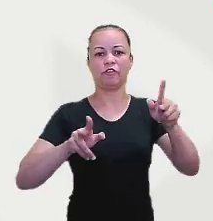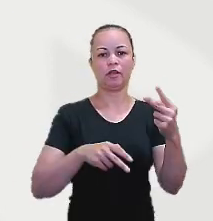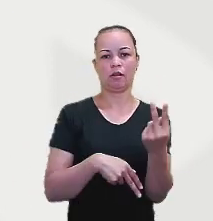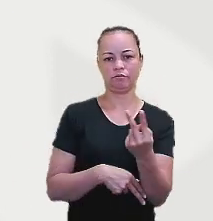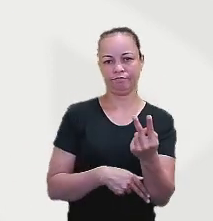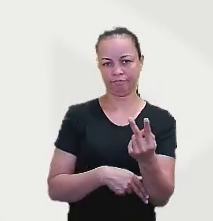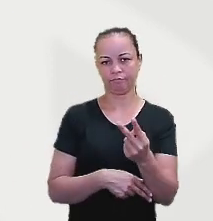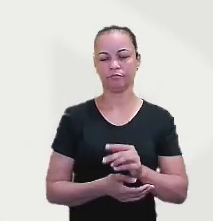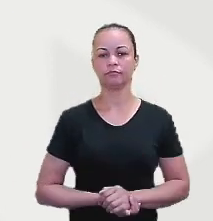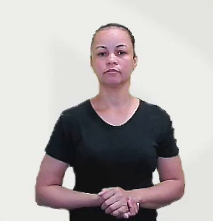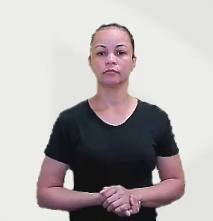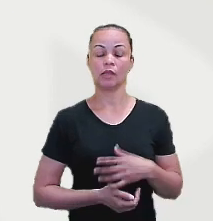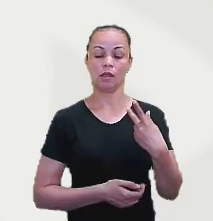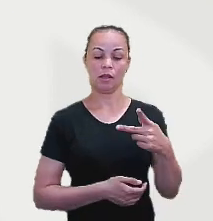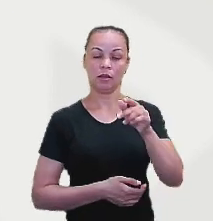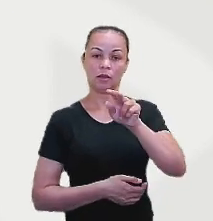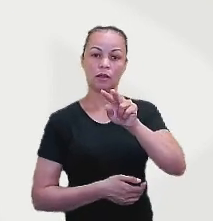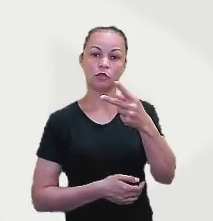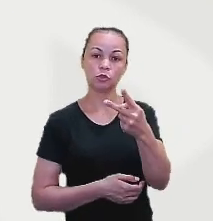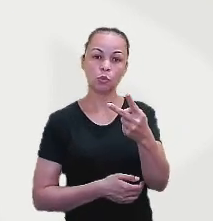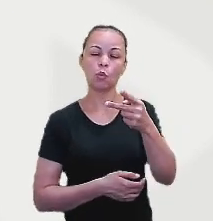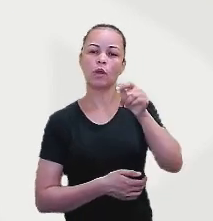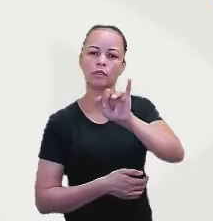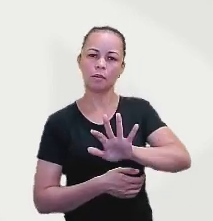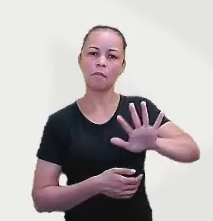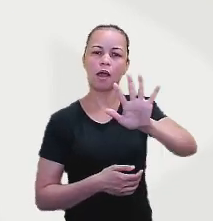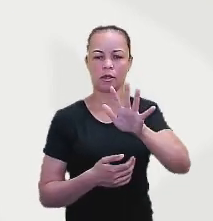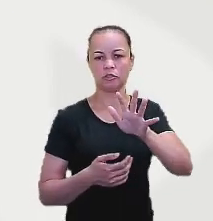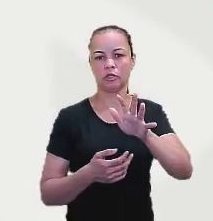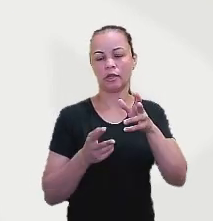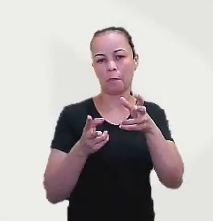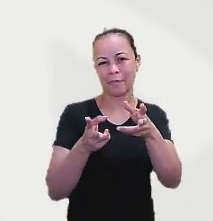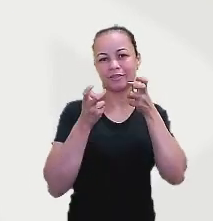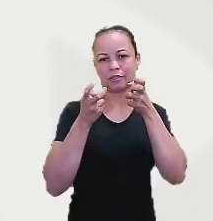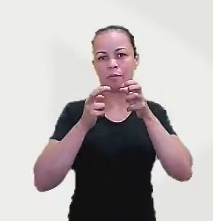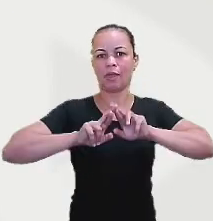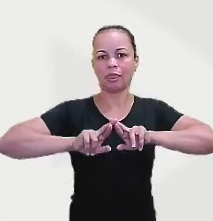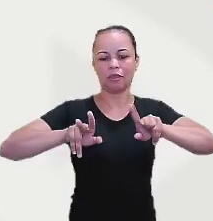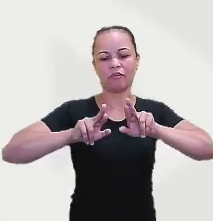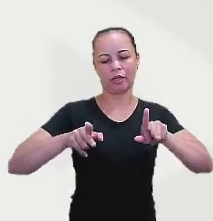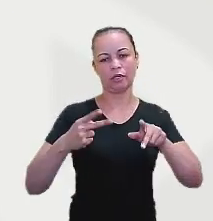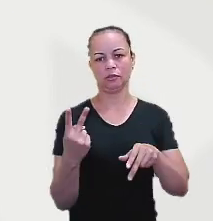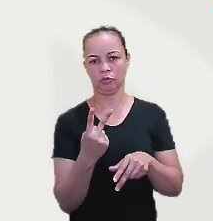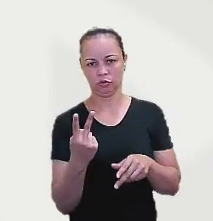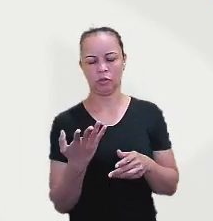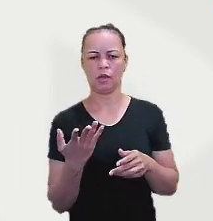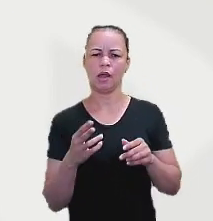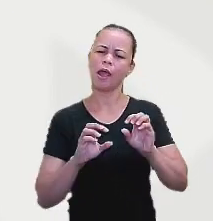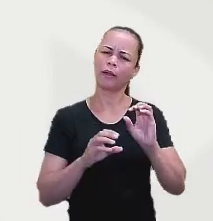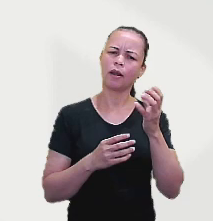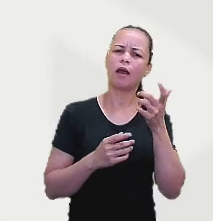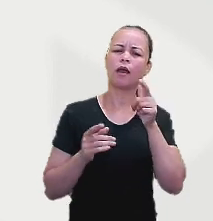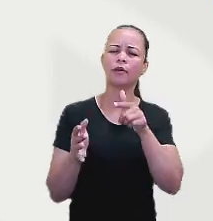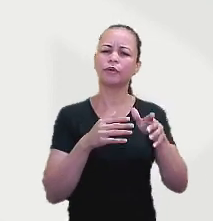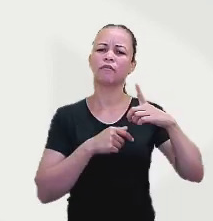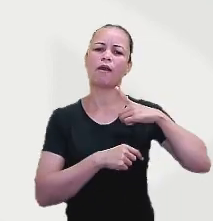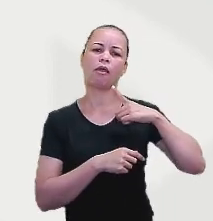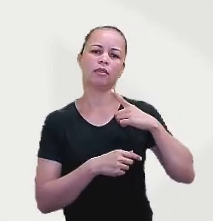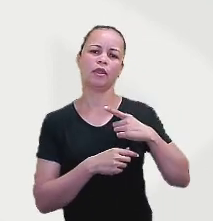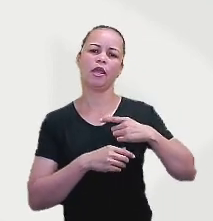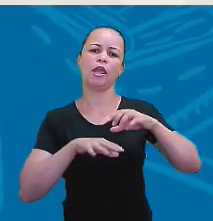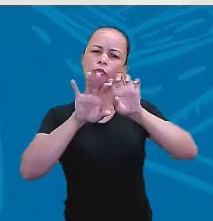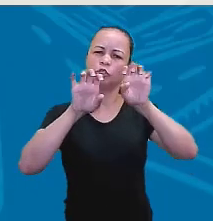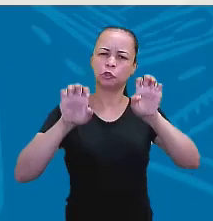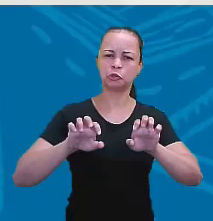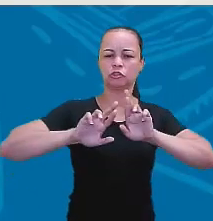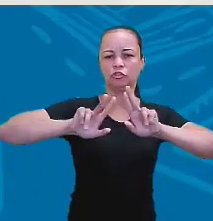essas duas imagens, você já consegue perceber nitidamente a diferença que tem entre elas. Claro que vão ter outras estruturas, vão ter outras